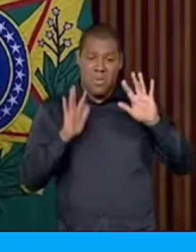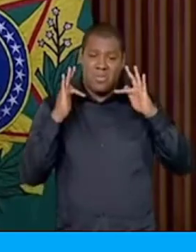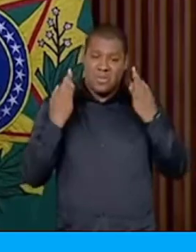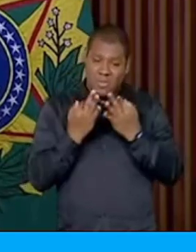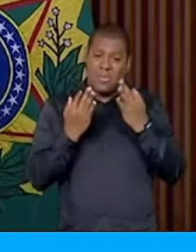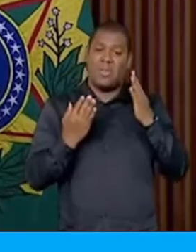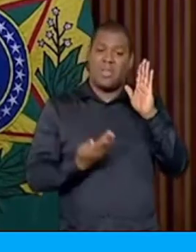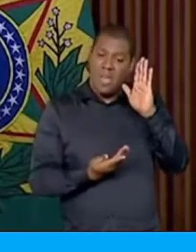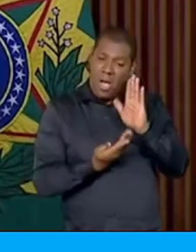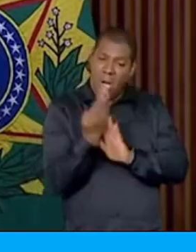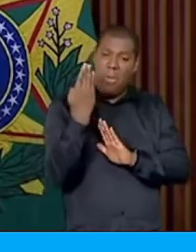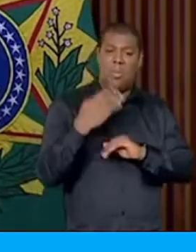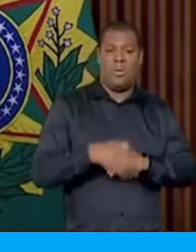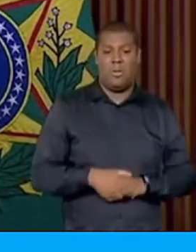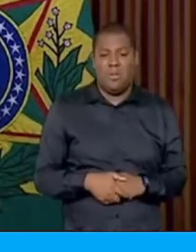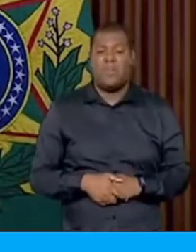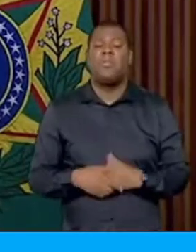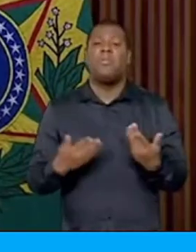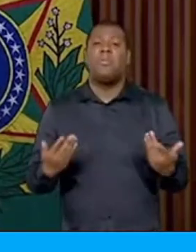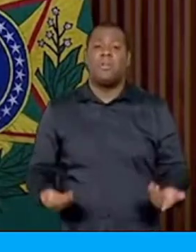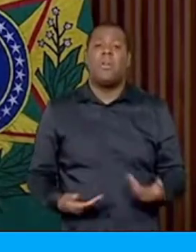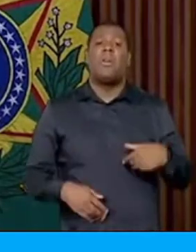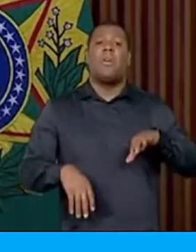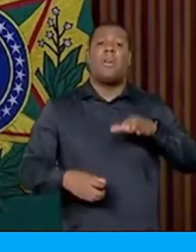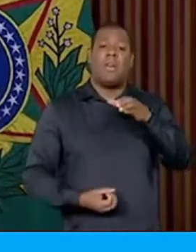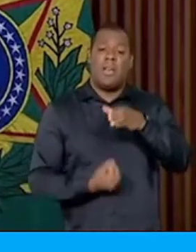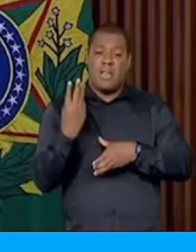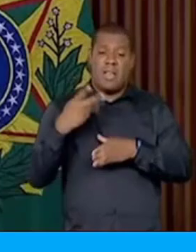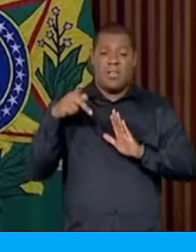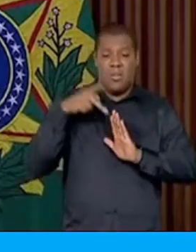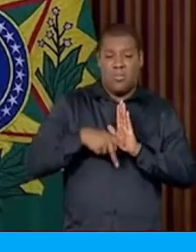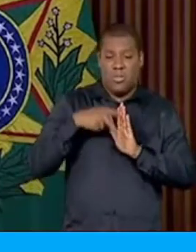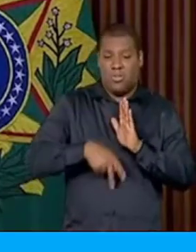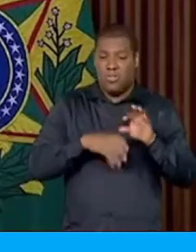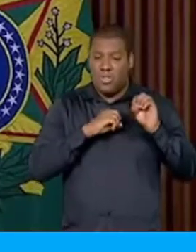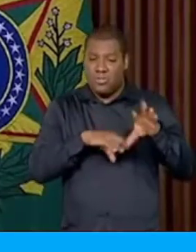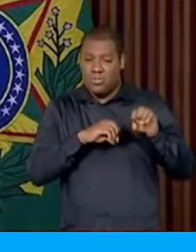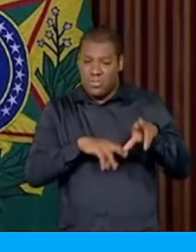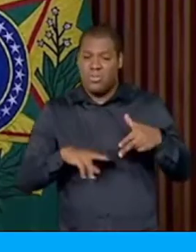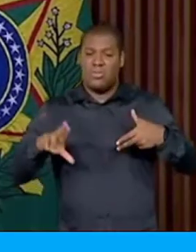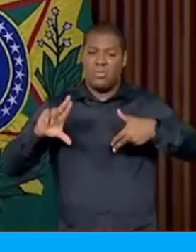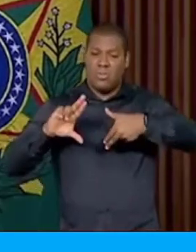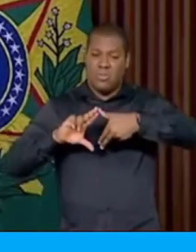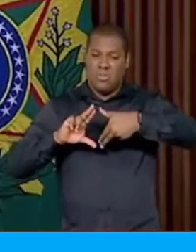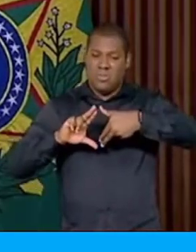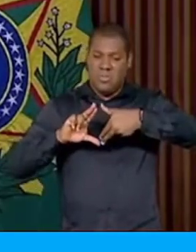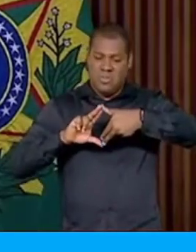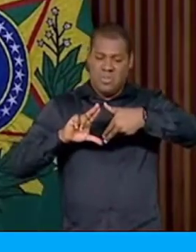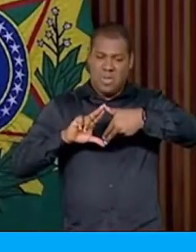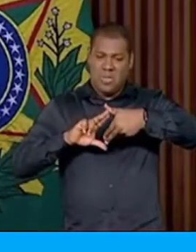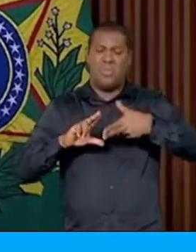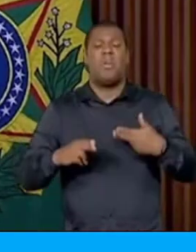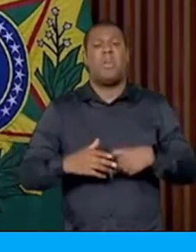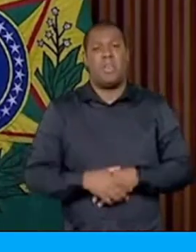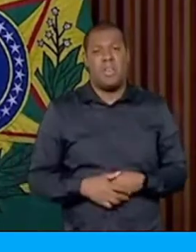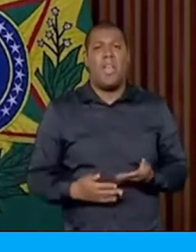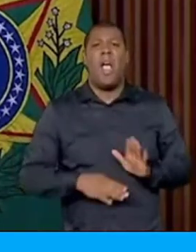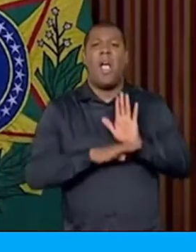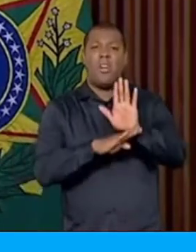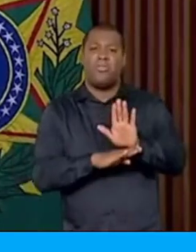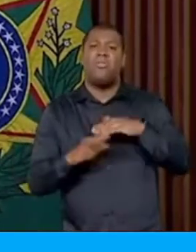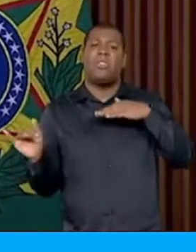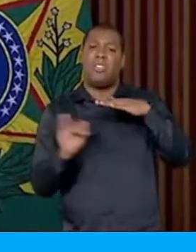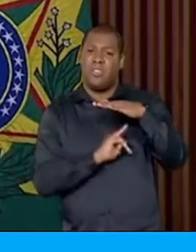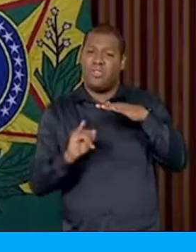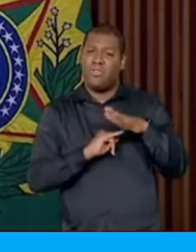vai da alfabetização na hora certa, ao pé de meia, aos institutos federais, a recuperação de vários